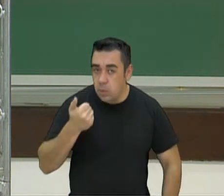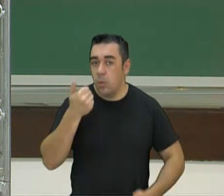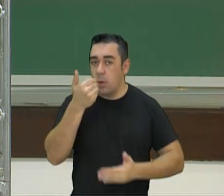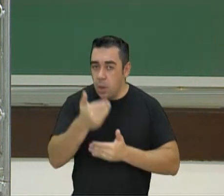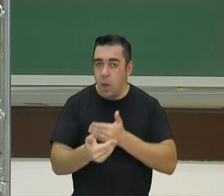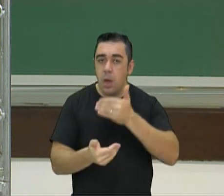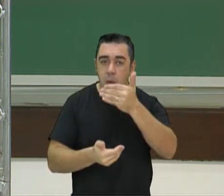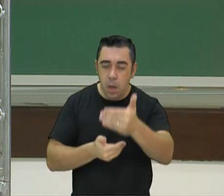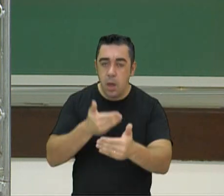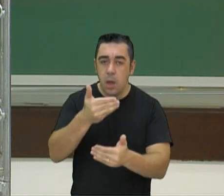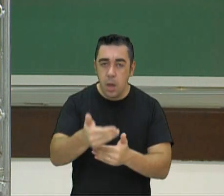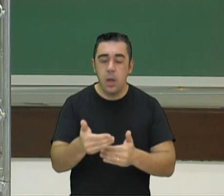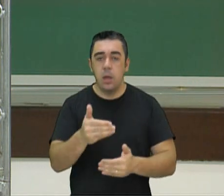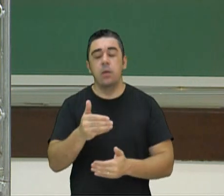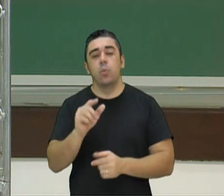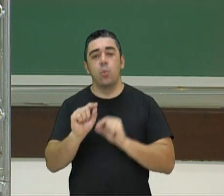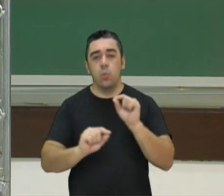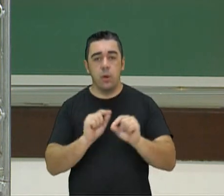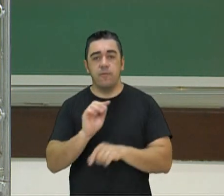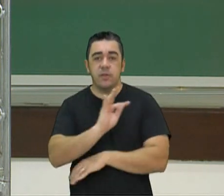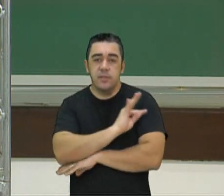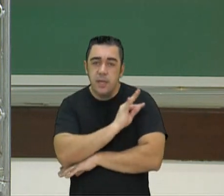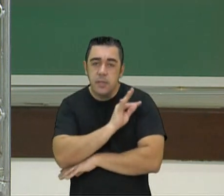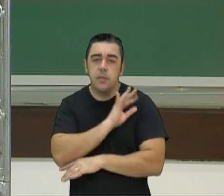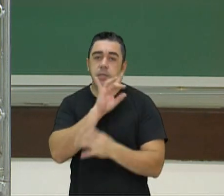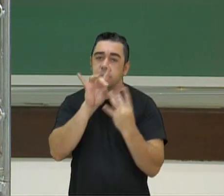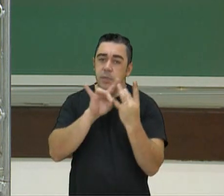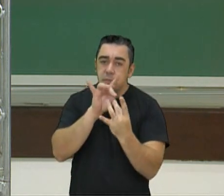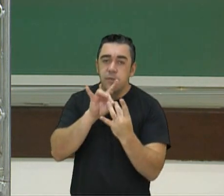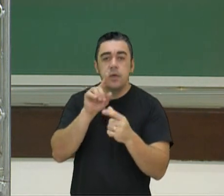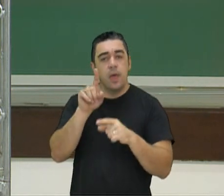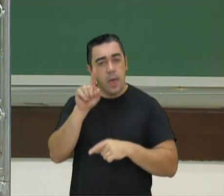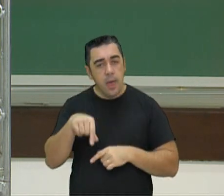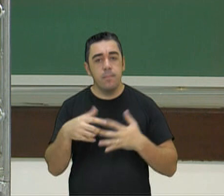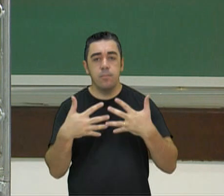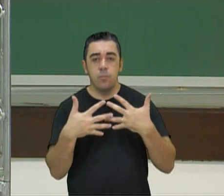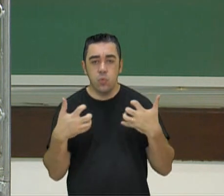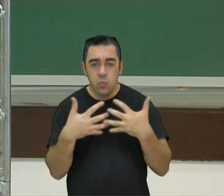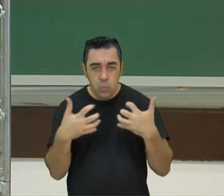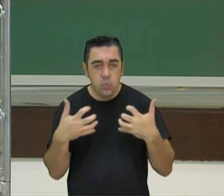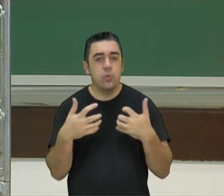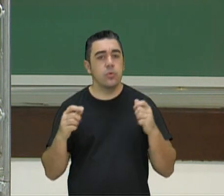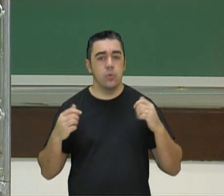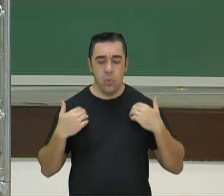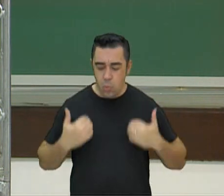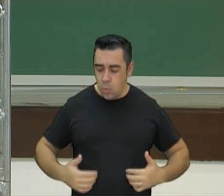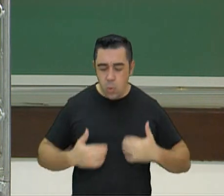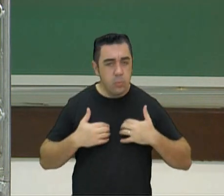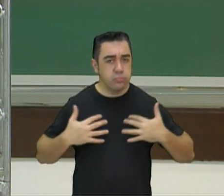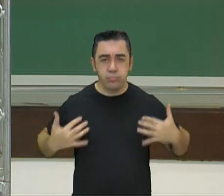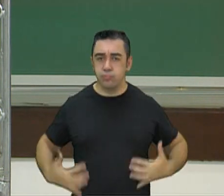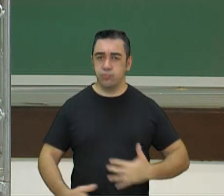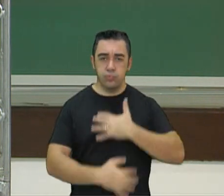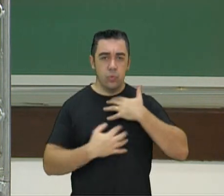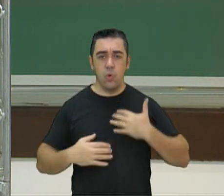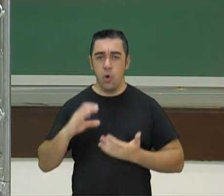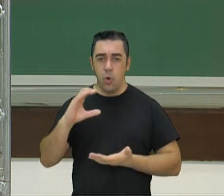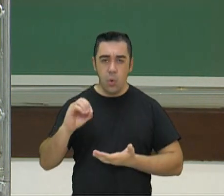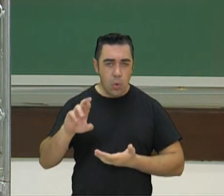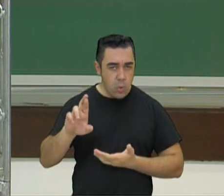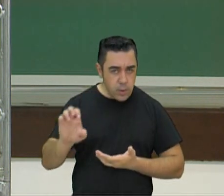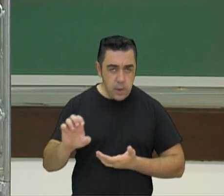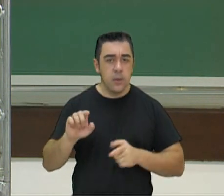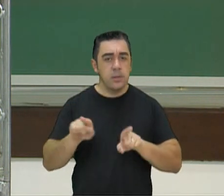de técnicas de exercícios específicos. Então, se eles são músculos, como todo o core, o diafragma é um